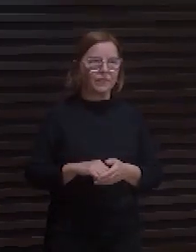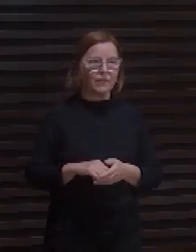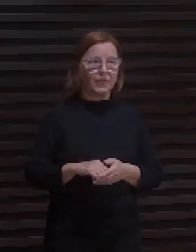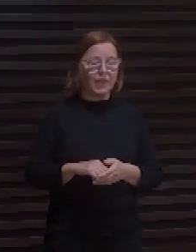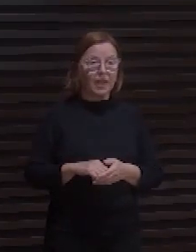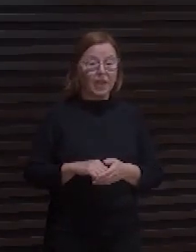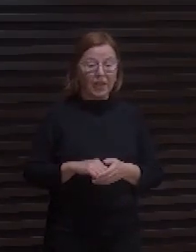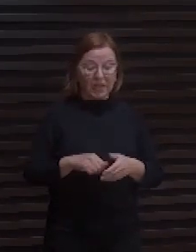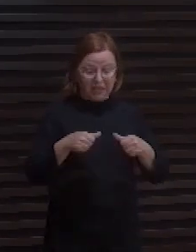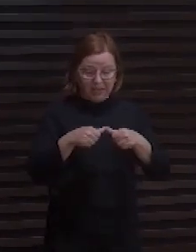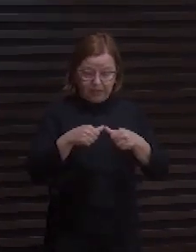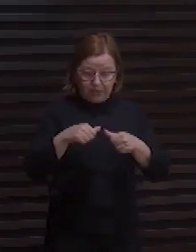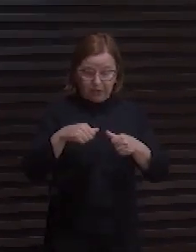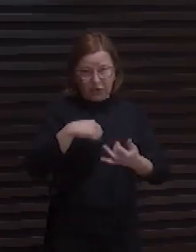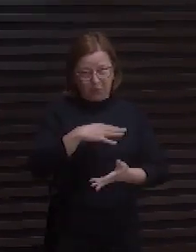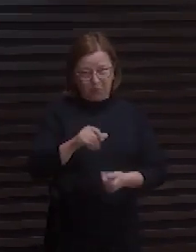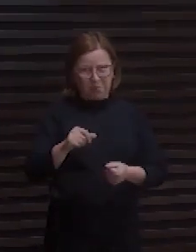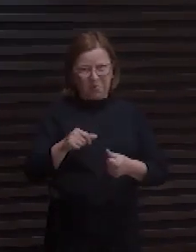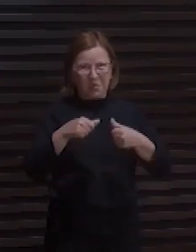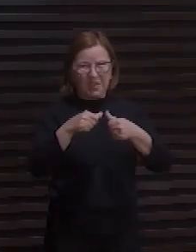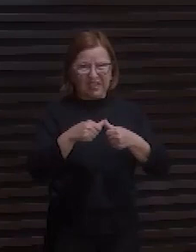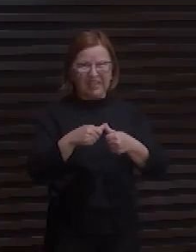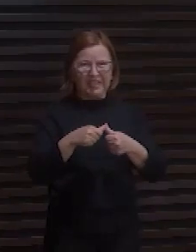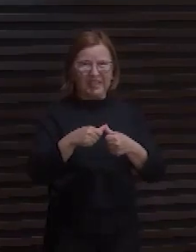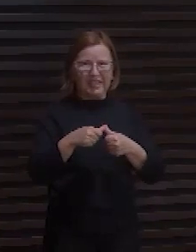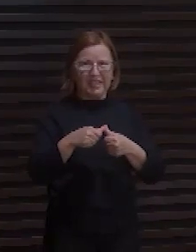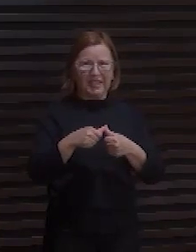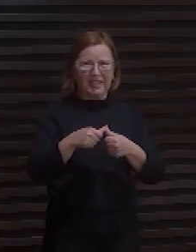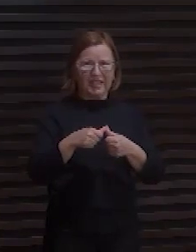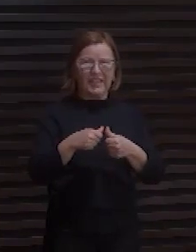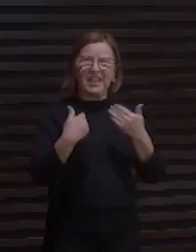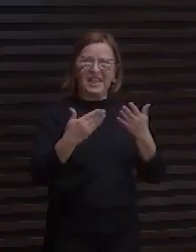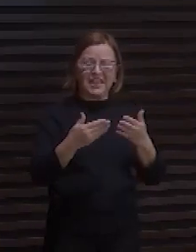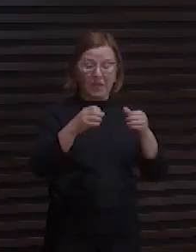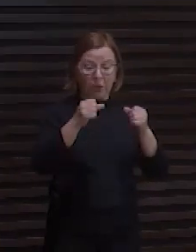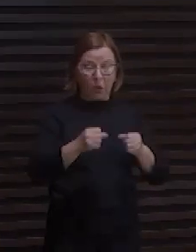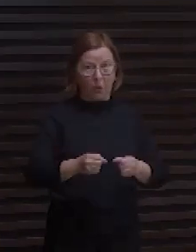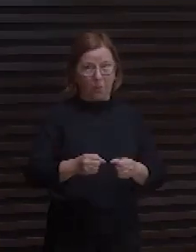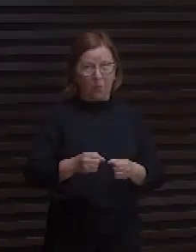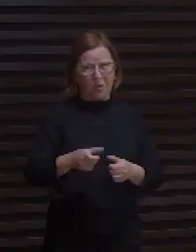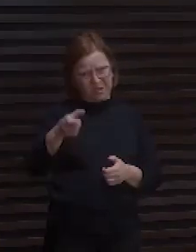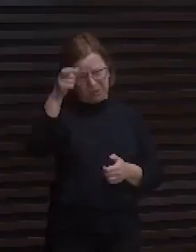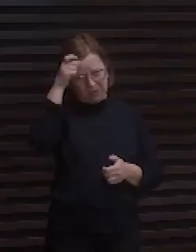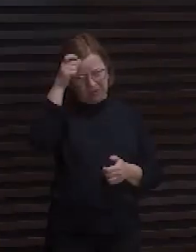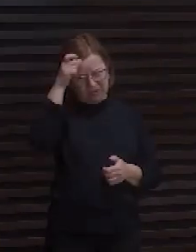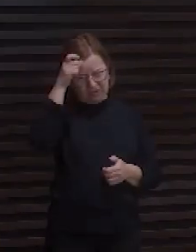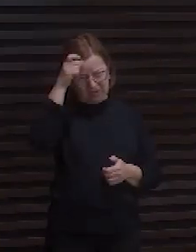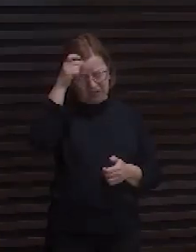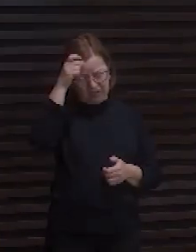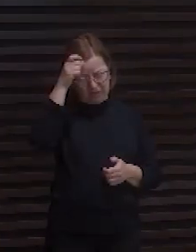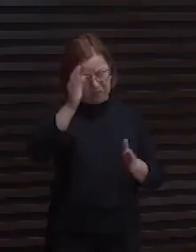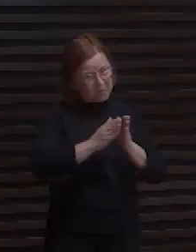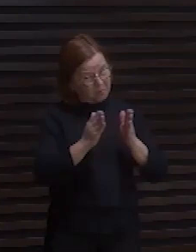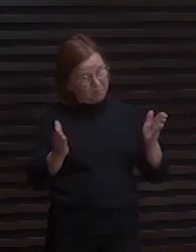entregue transitoriamente ao poder de Satanás. Então, este aqui é o sentido